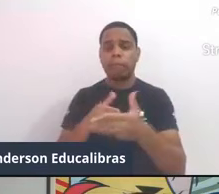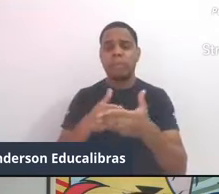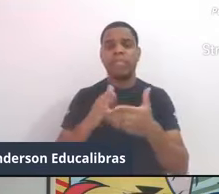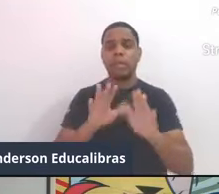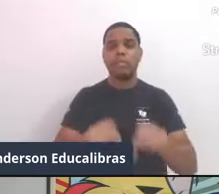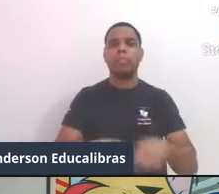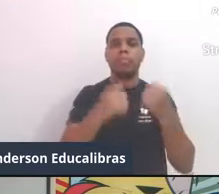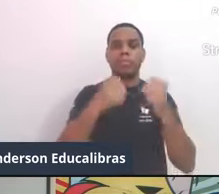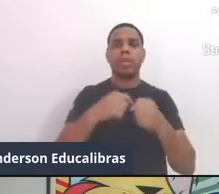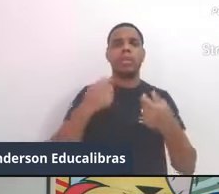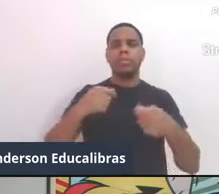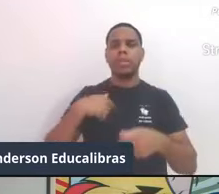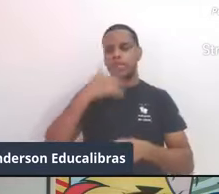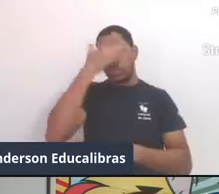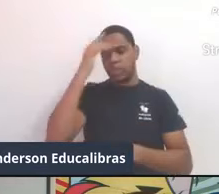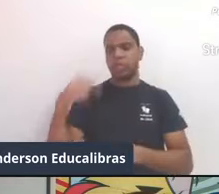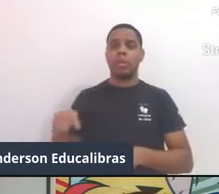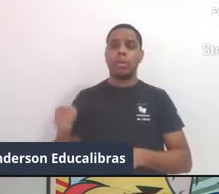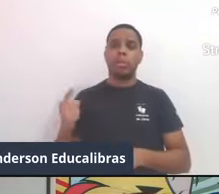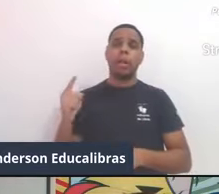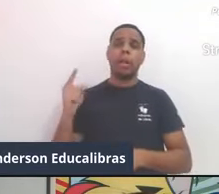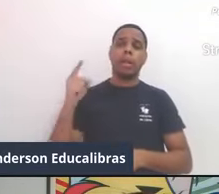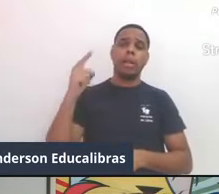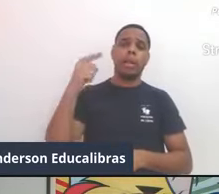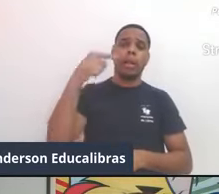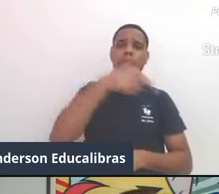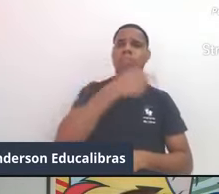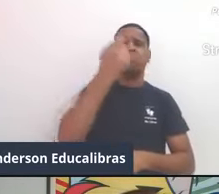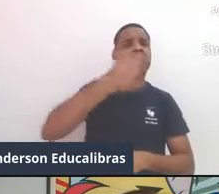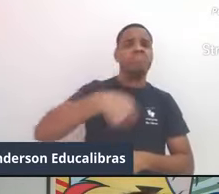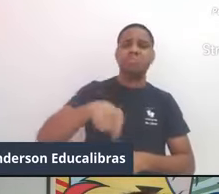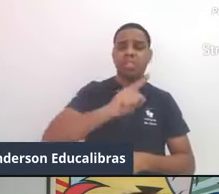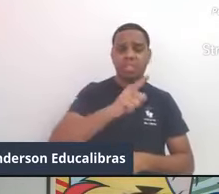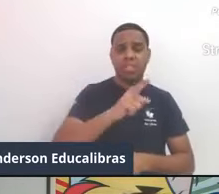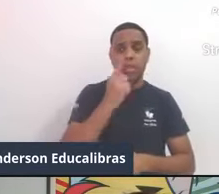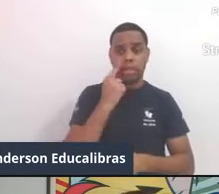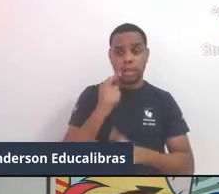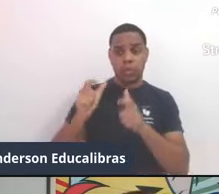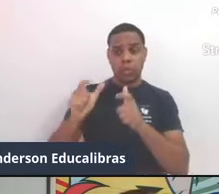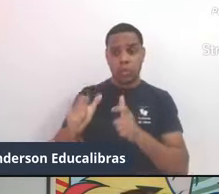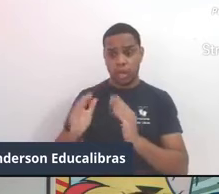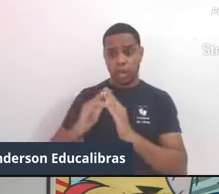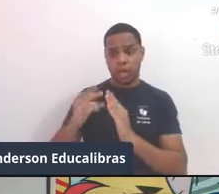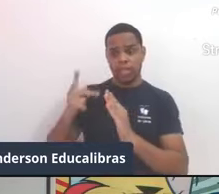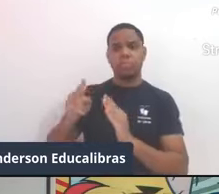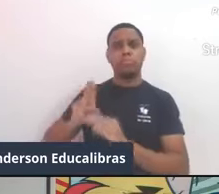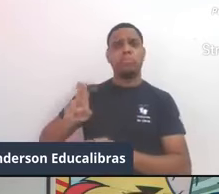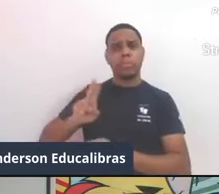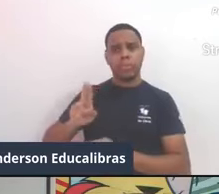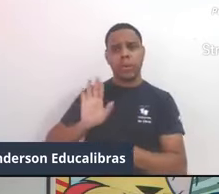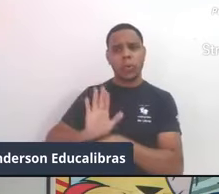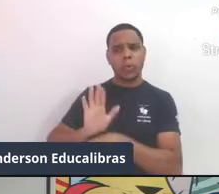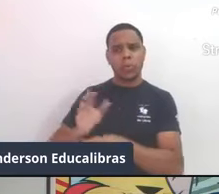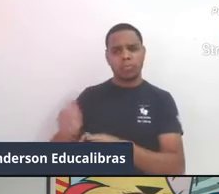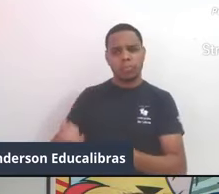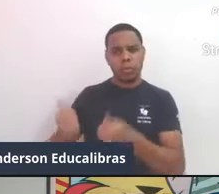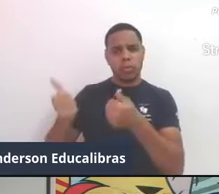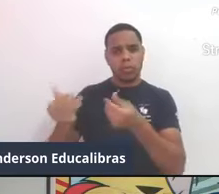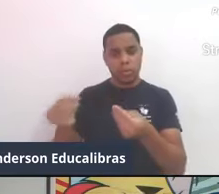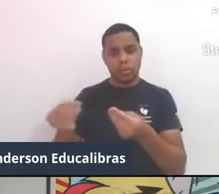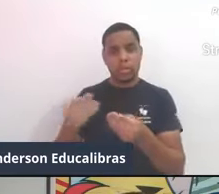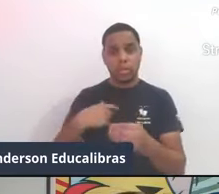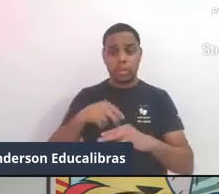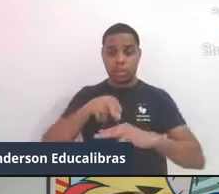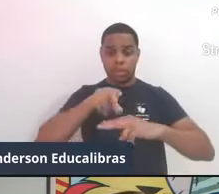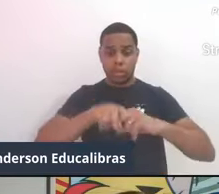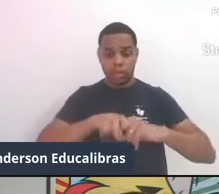precisar deslocar essa pessoa, você vai poder dar ali a infraestrutura na casa dela mais adequada. Então, qual é a cadeira